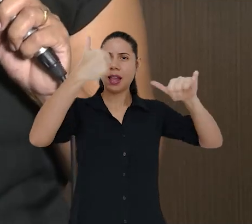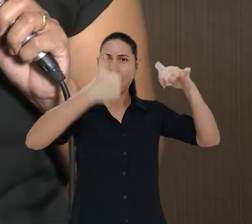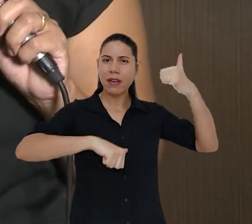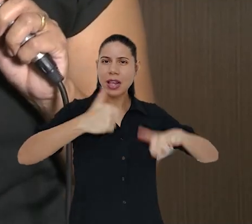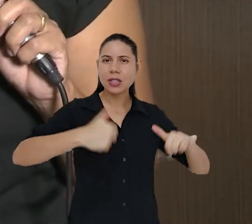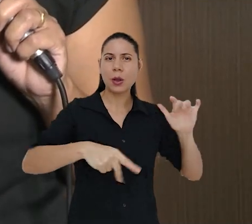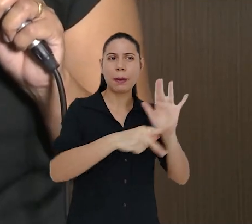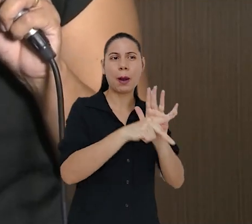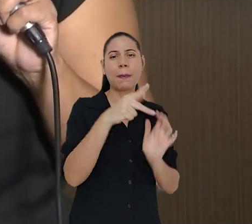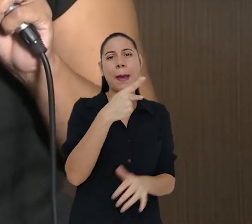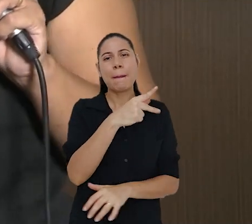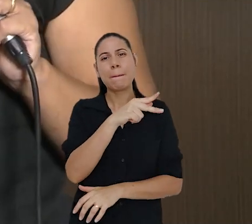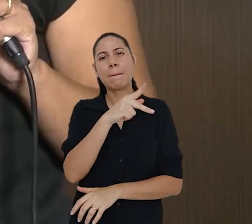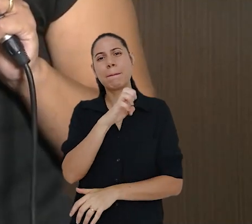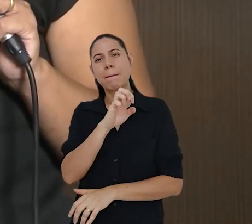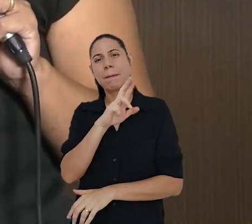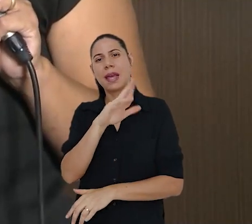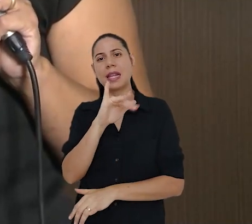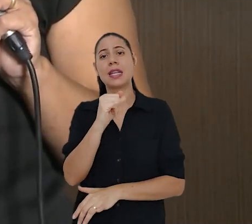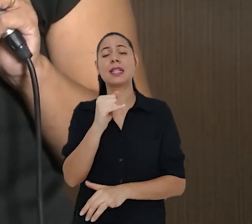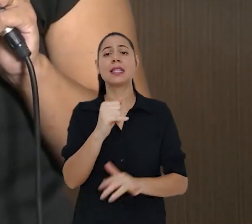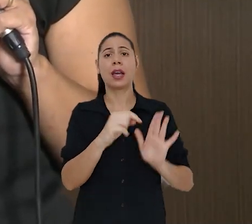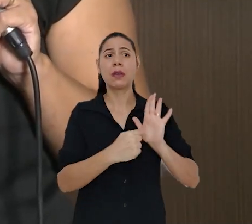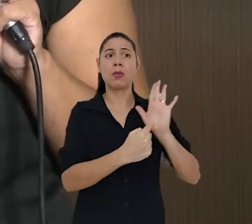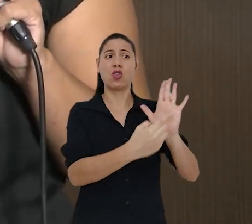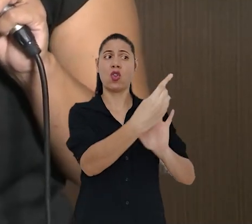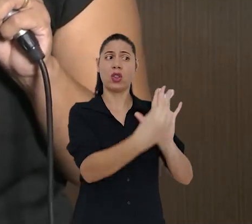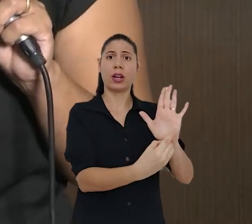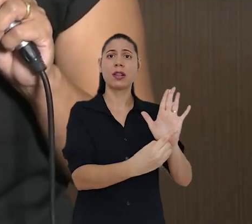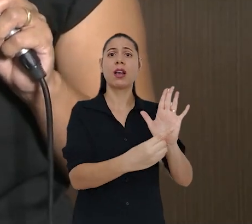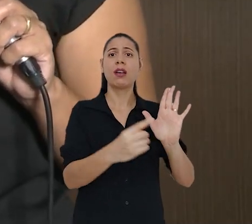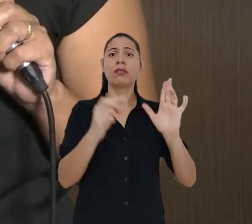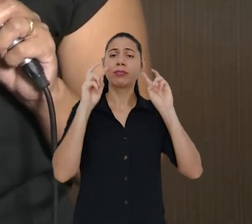avaliação pericial e o laudo concluiu que a examinada